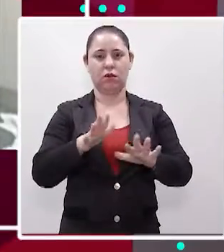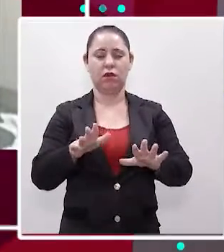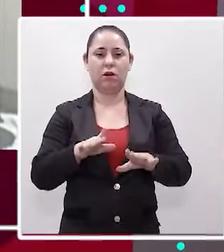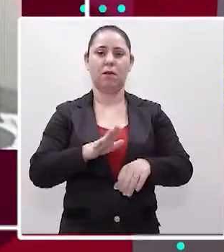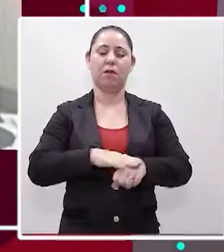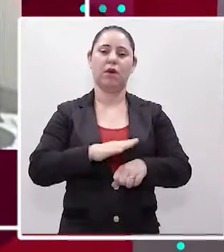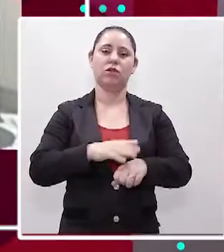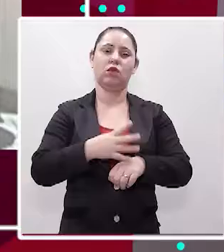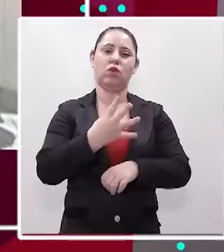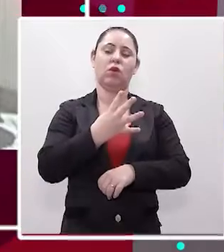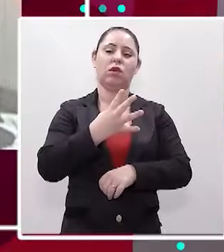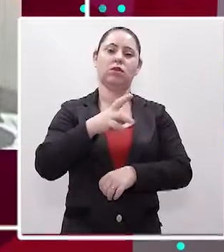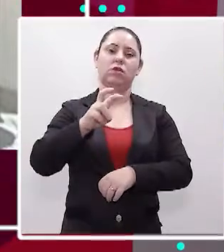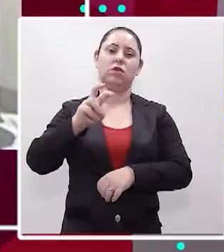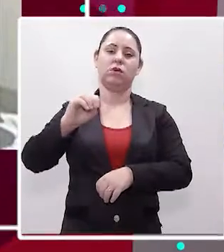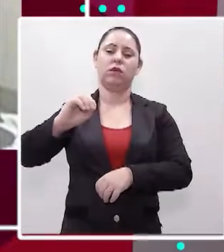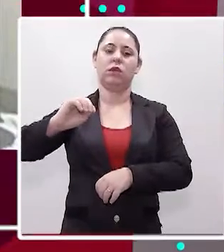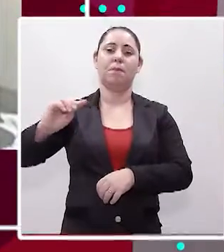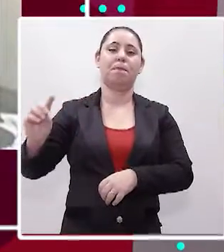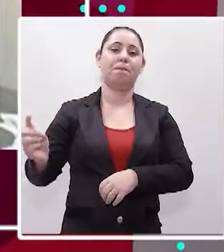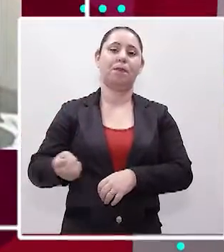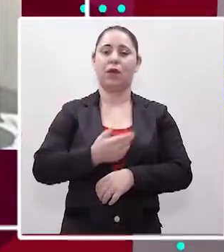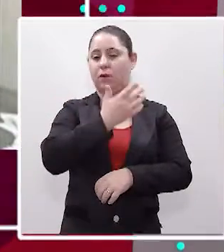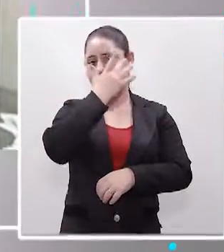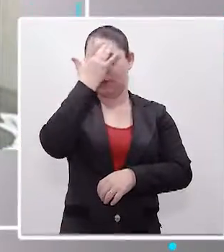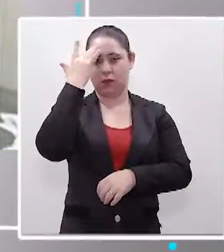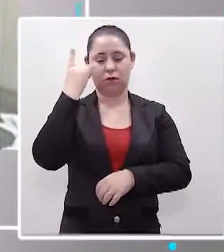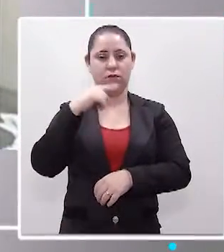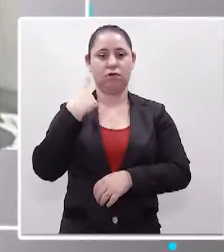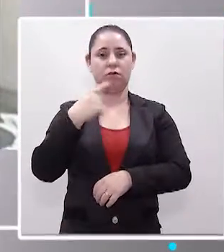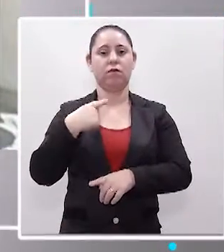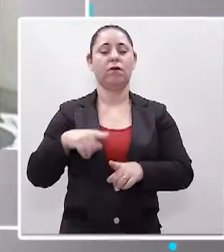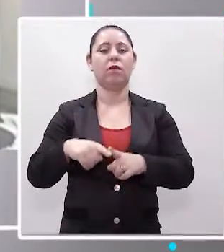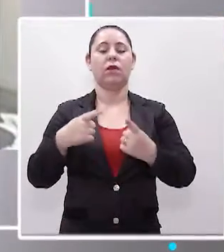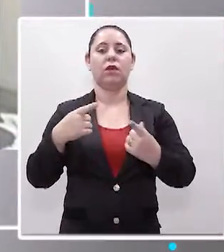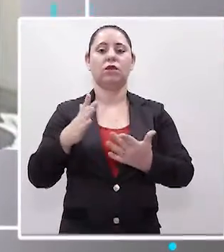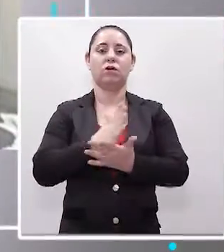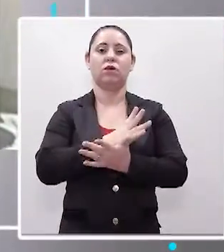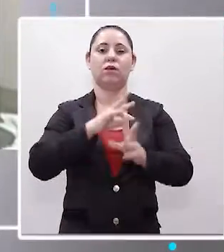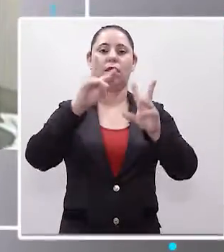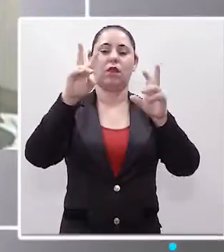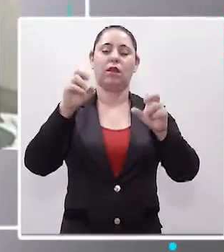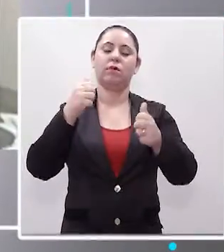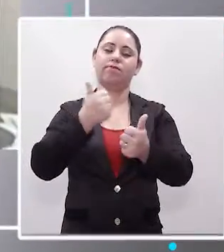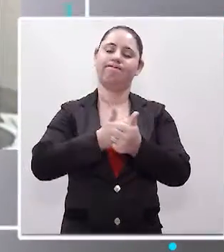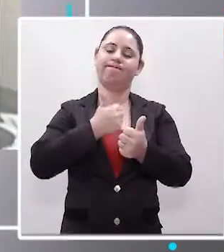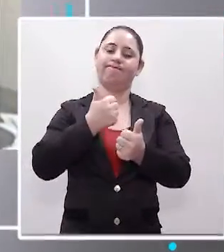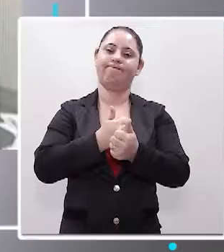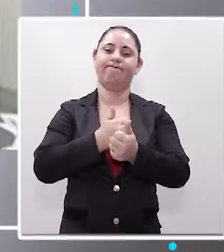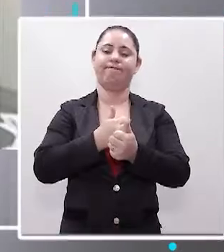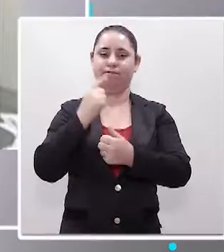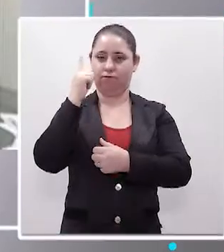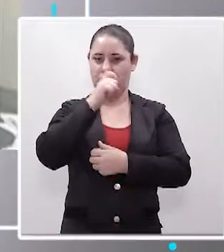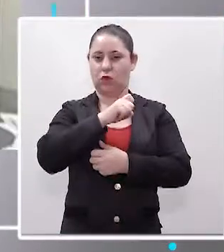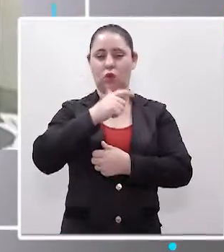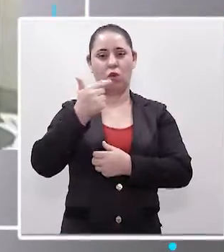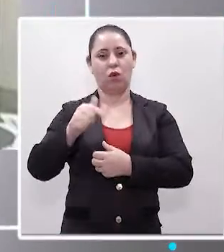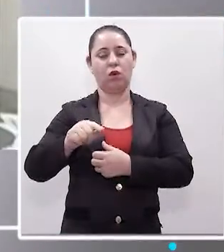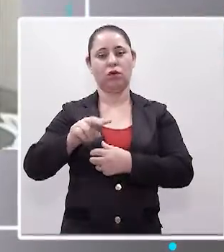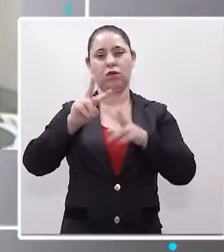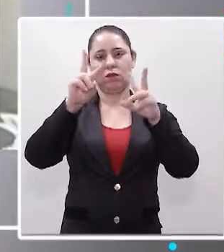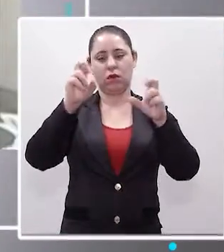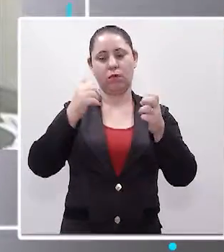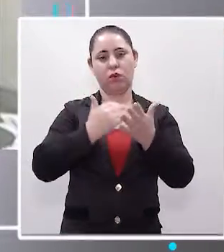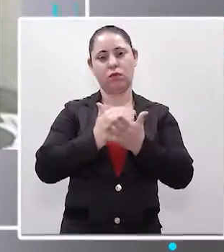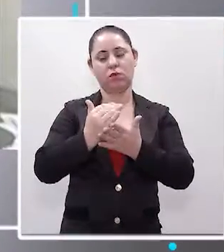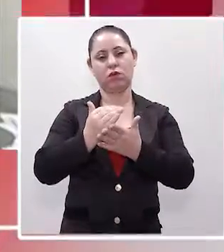em pandemia, com mais de 450 mil mortos, infelizmente. Algumas questões ainda continuam apertando. Outro